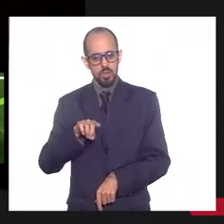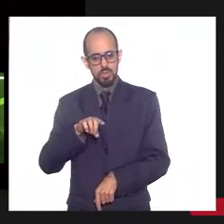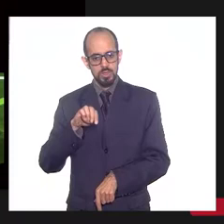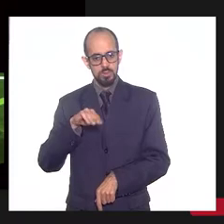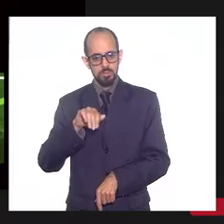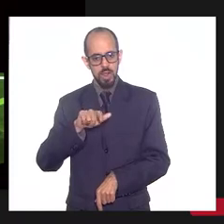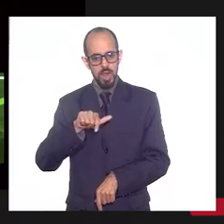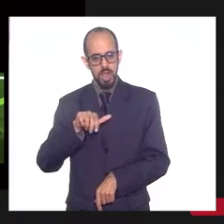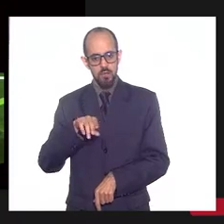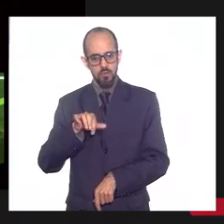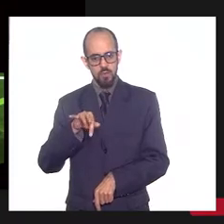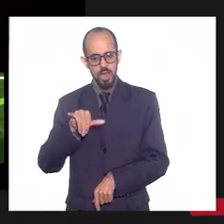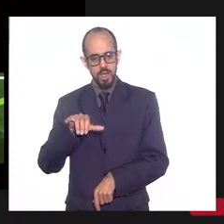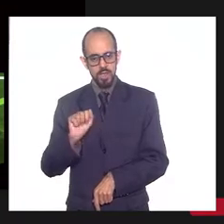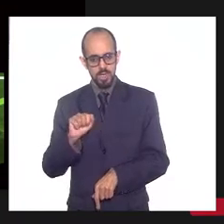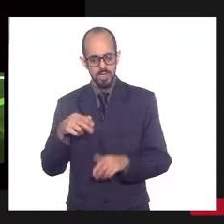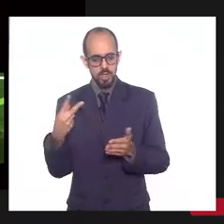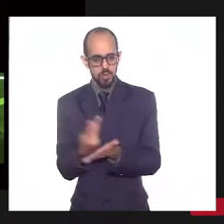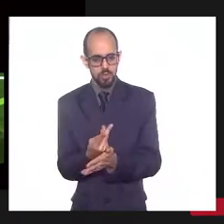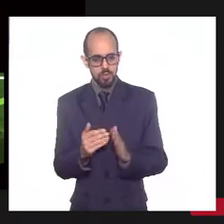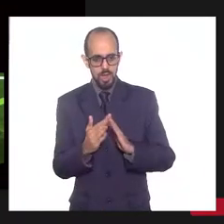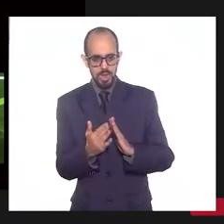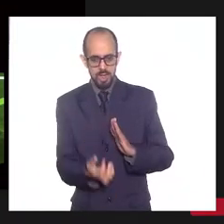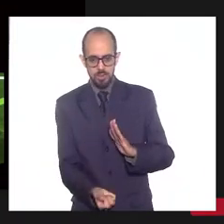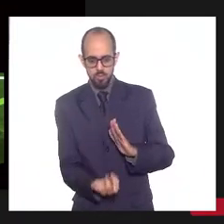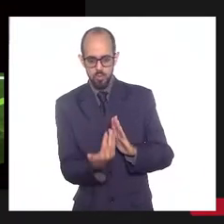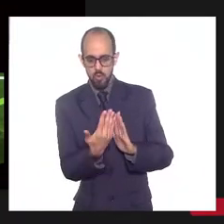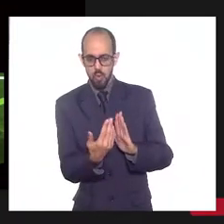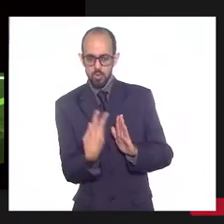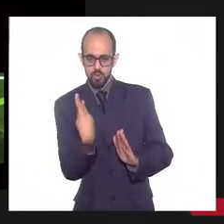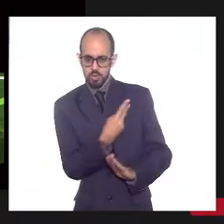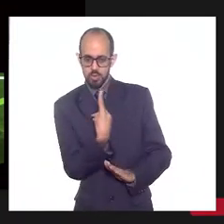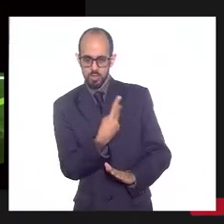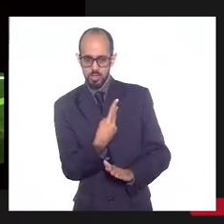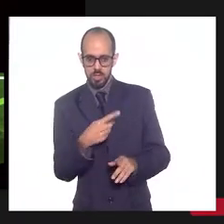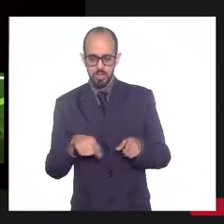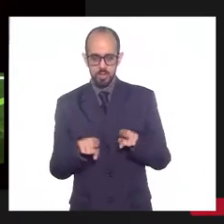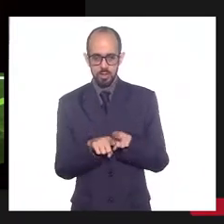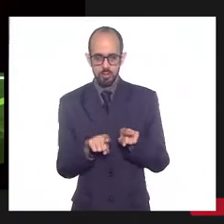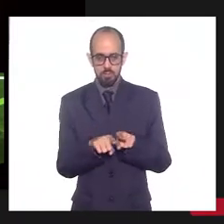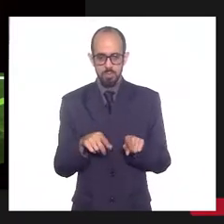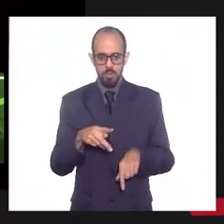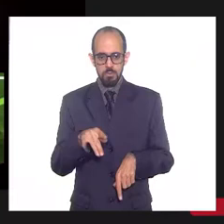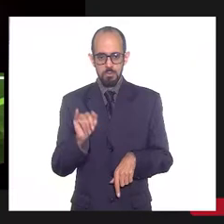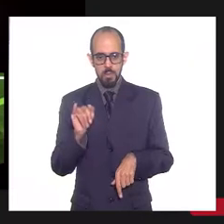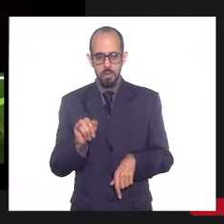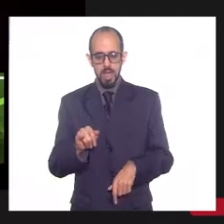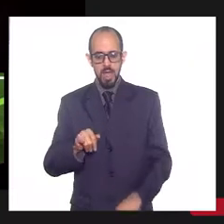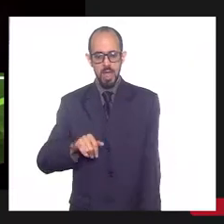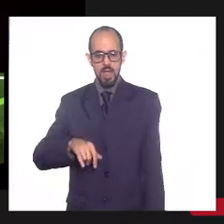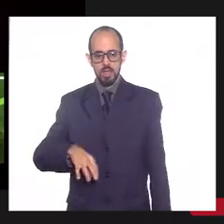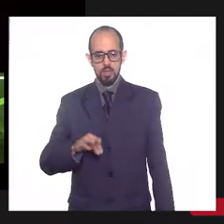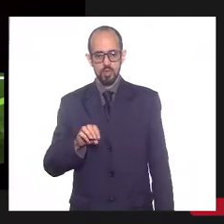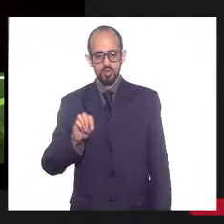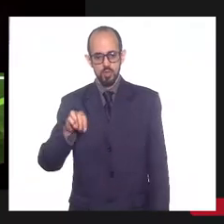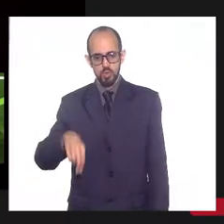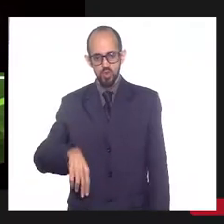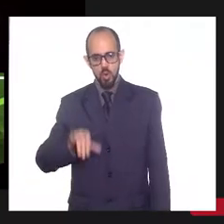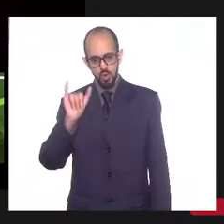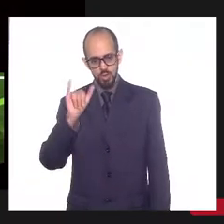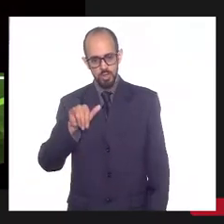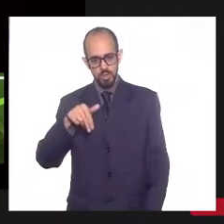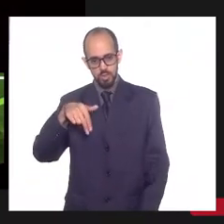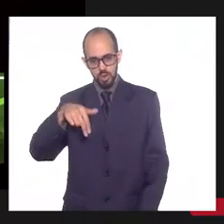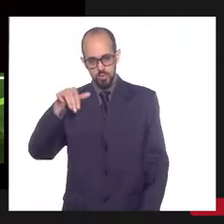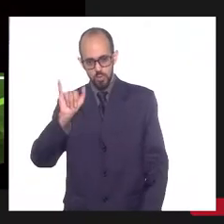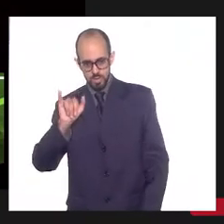no Cabuçu teve a casa dele incendiada o outro pai pode de adquirir em Nova Iguaçu também no